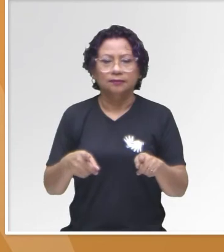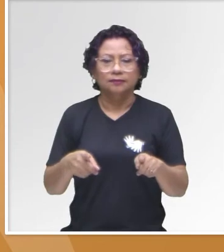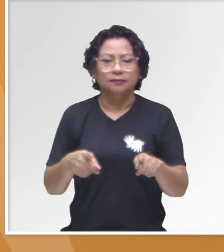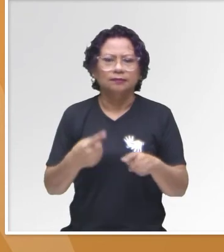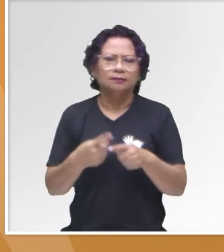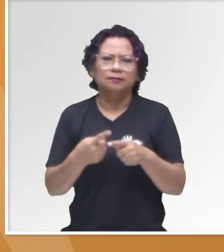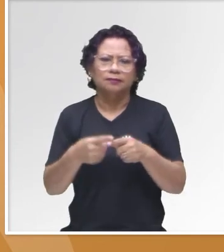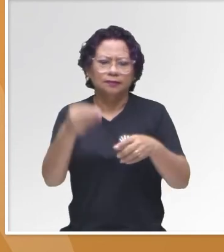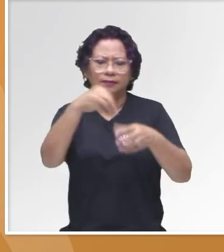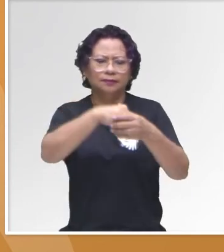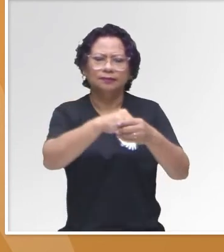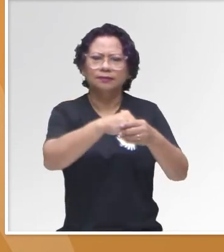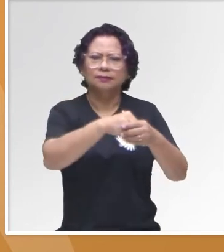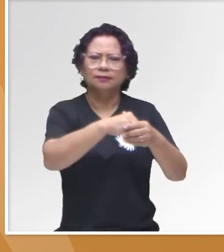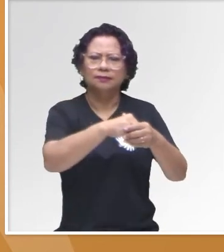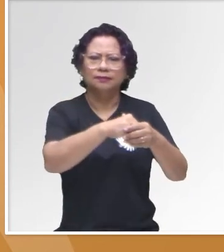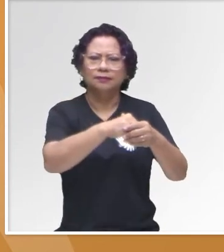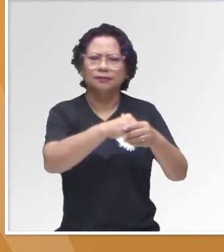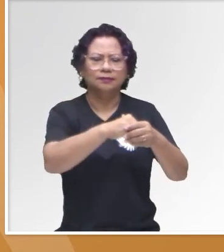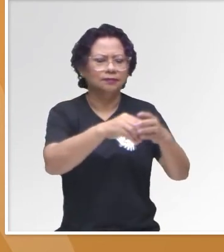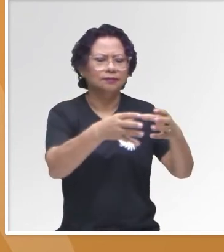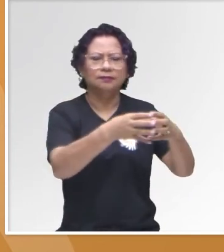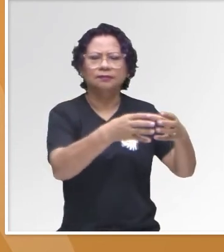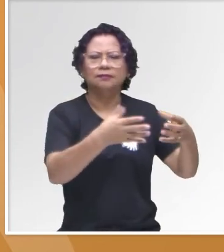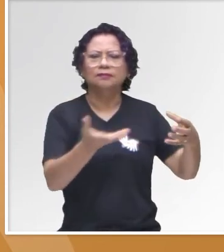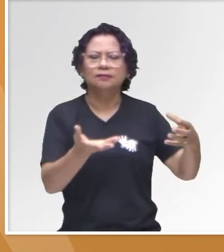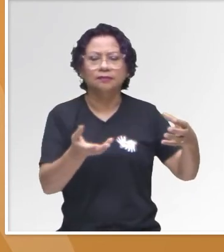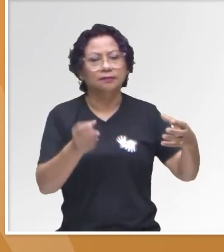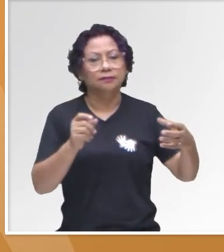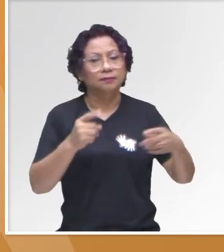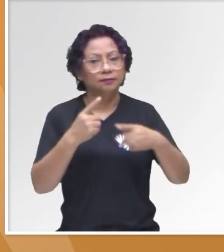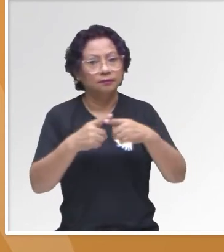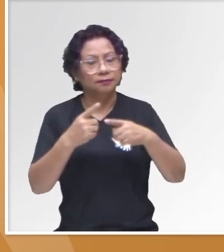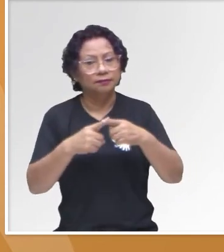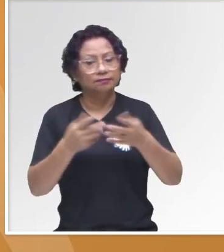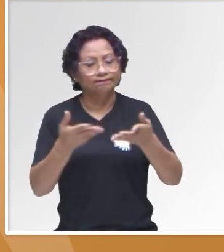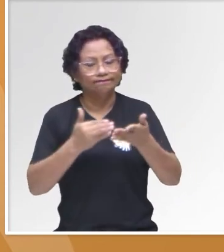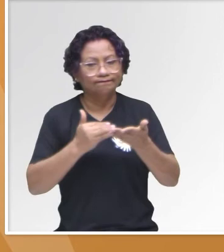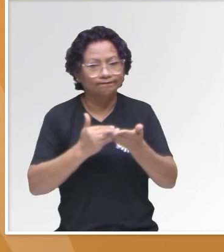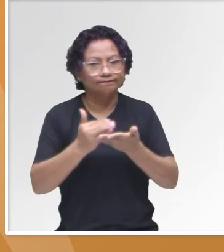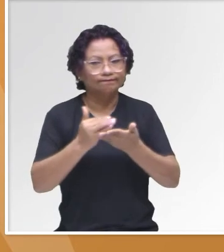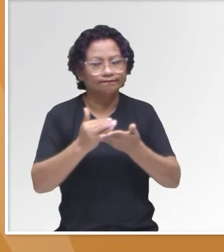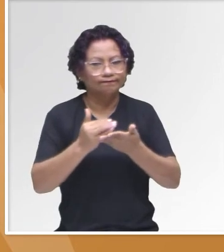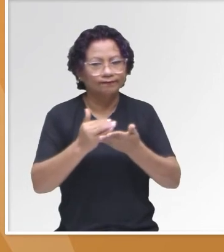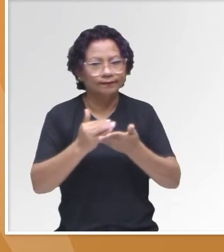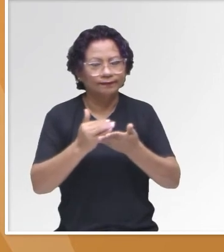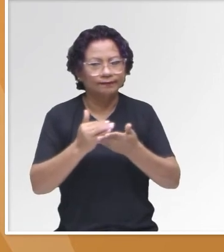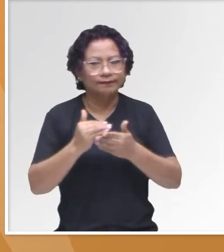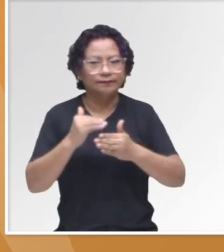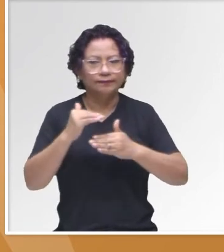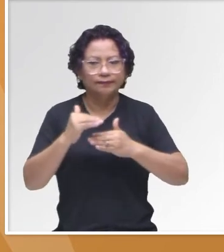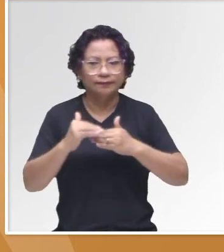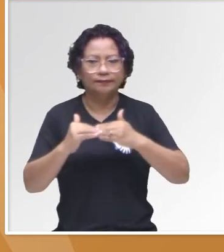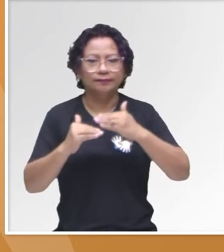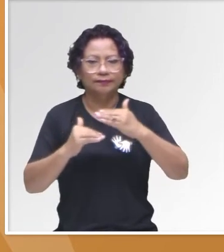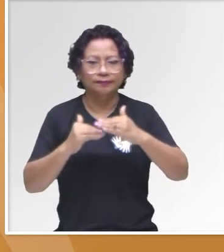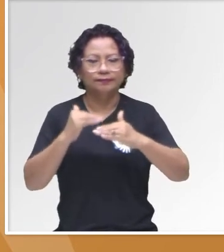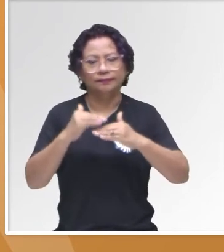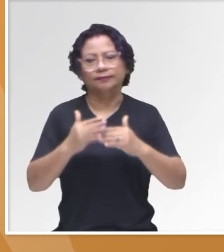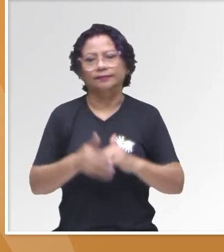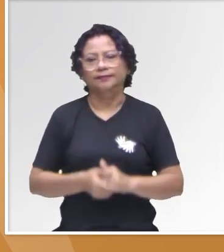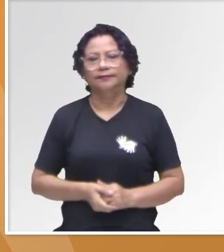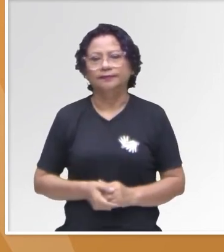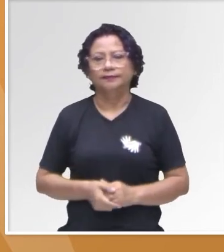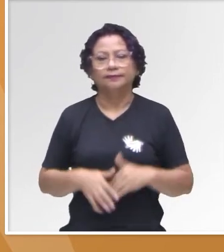à industrialização, ao crescimento econômico aí, de todas essas características que a gente viu de um país emergente.